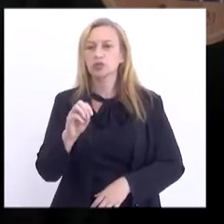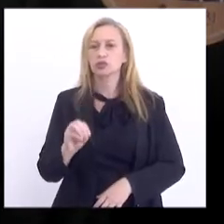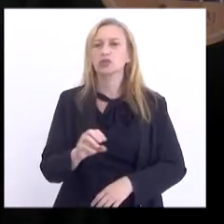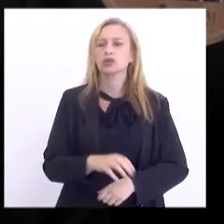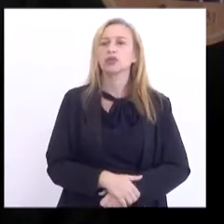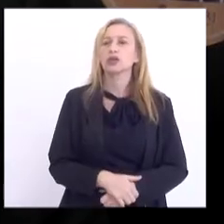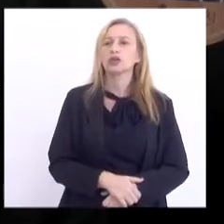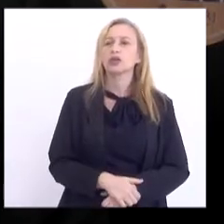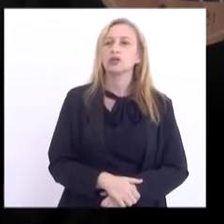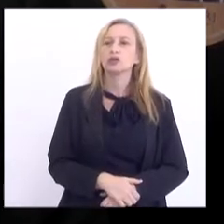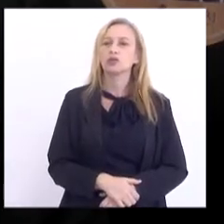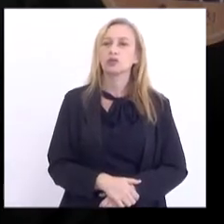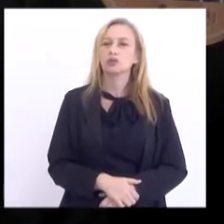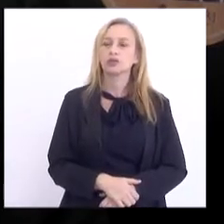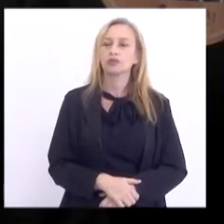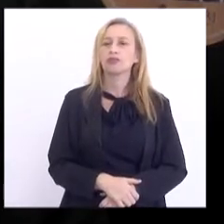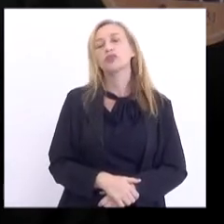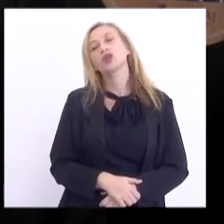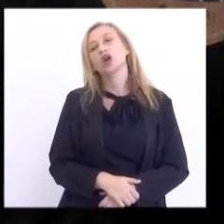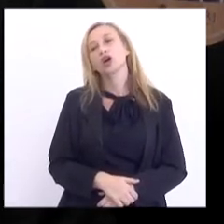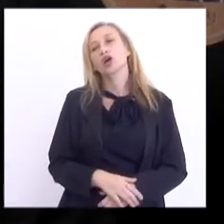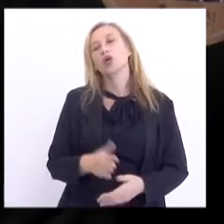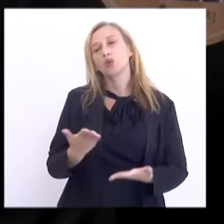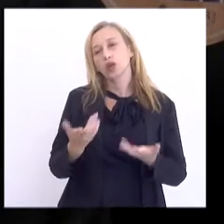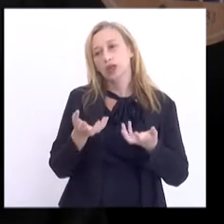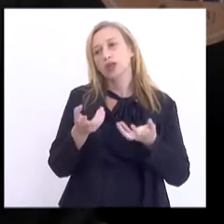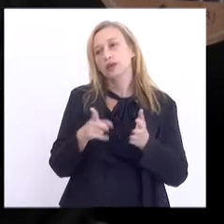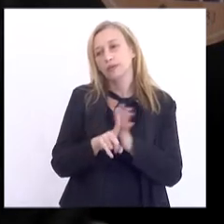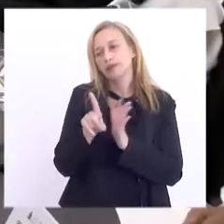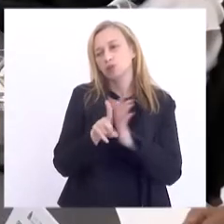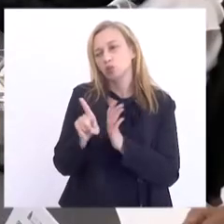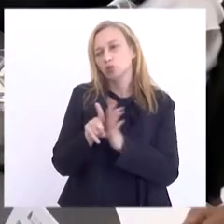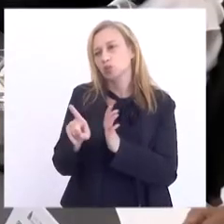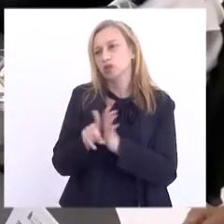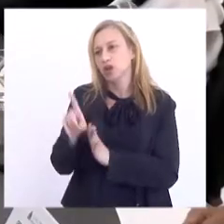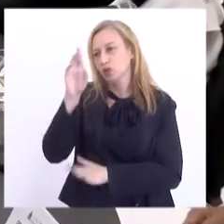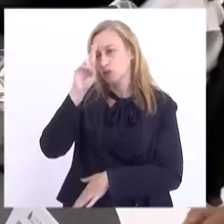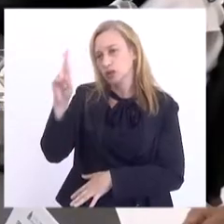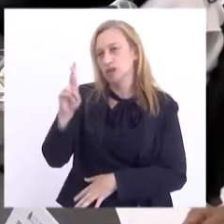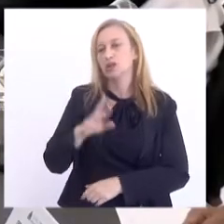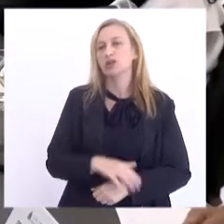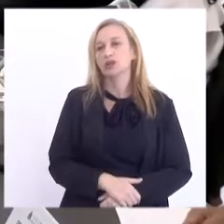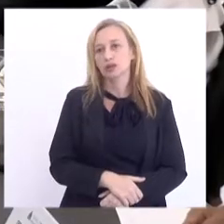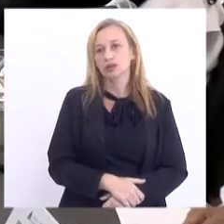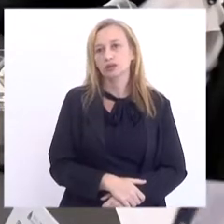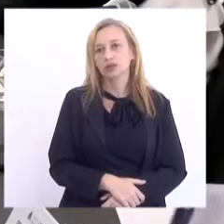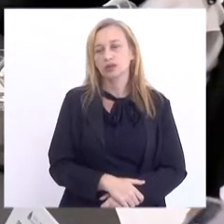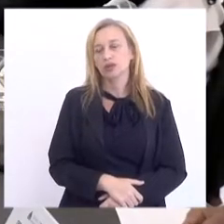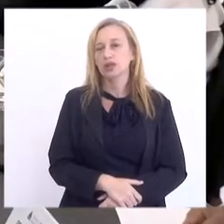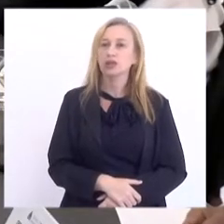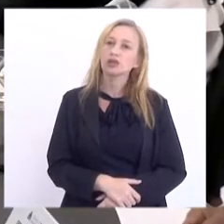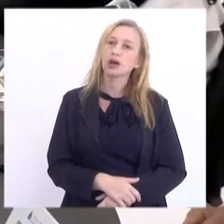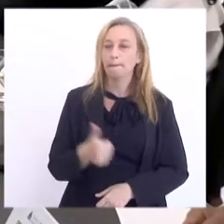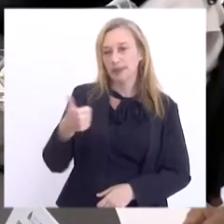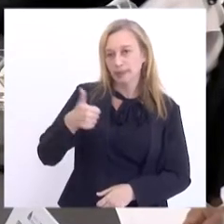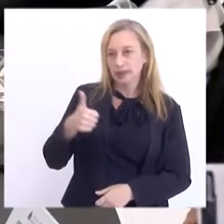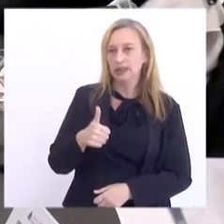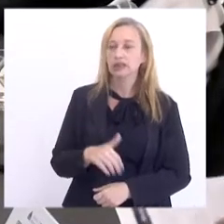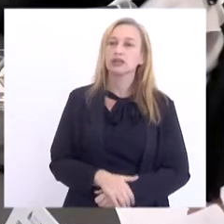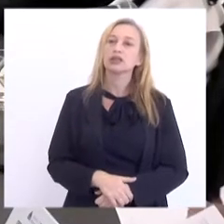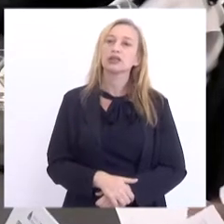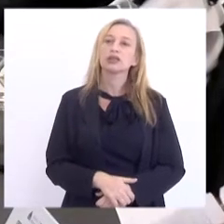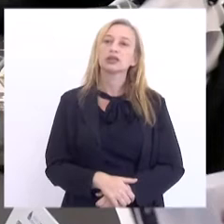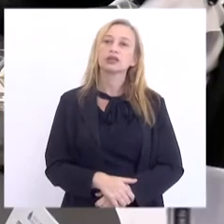eu queria fazer algumas poucas perguntas a vossa senhoria A primeira é